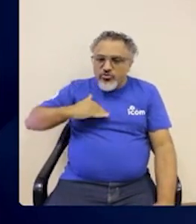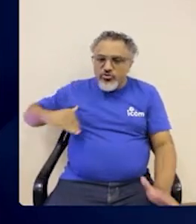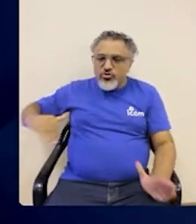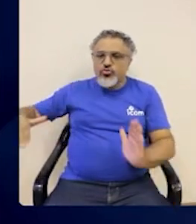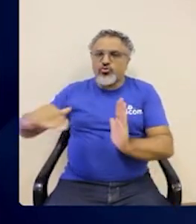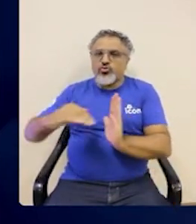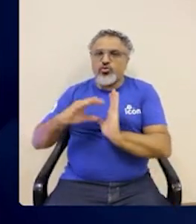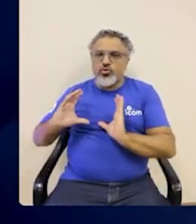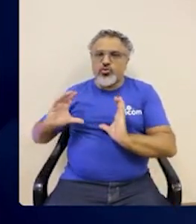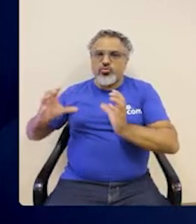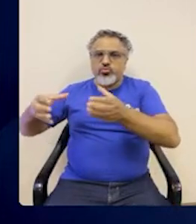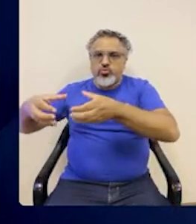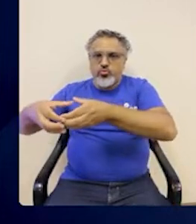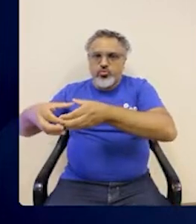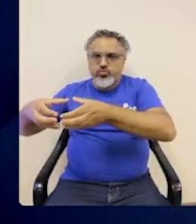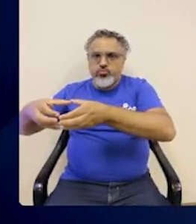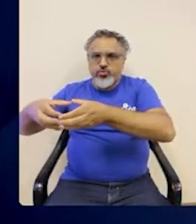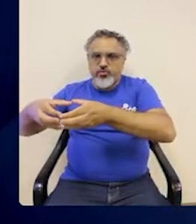coletiva,